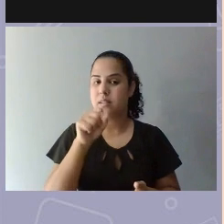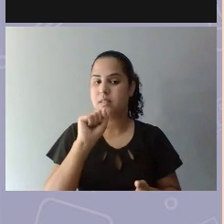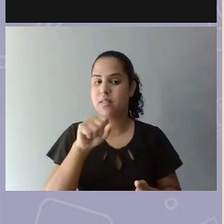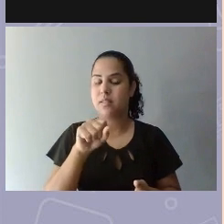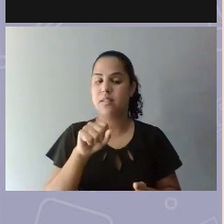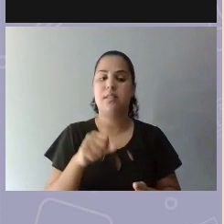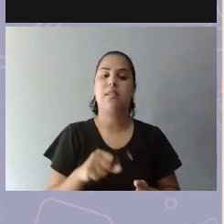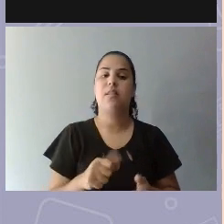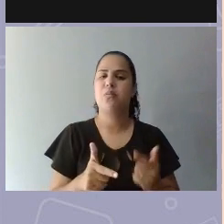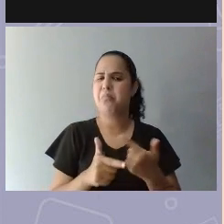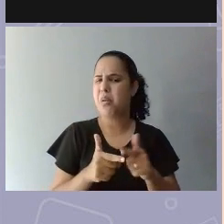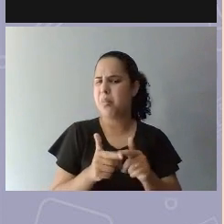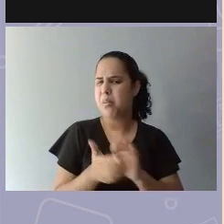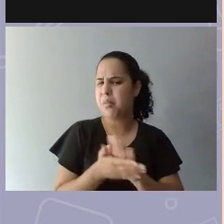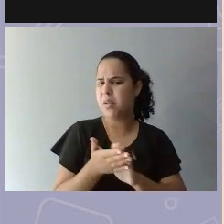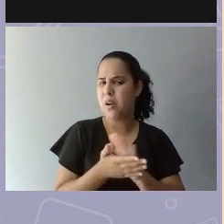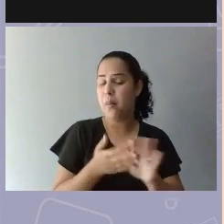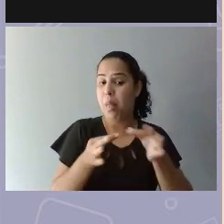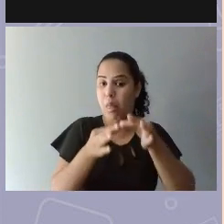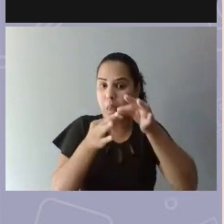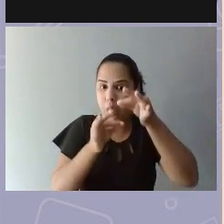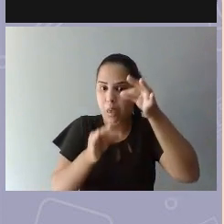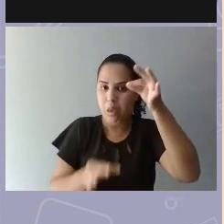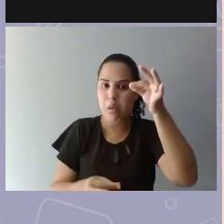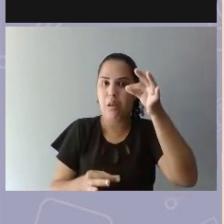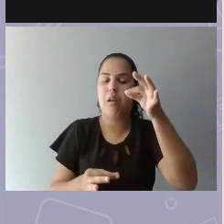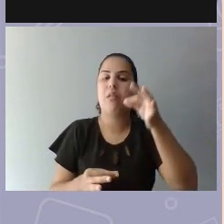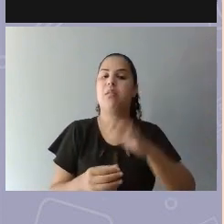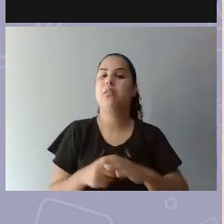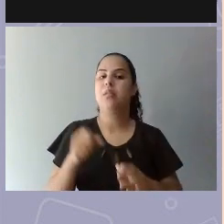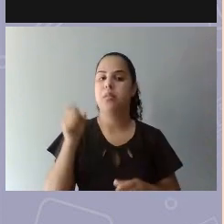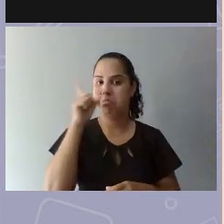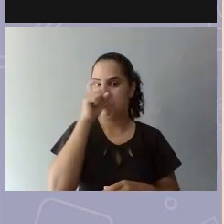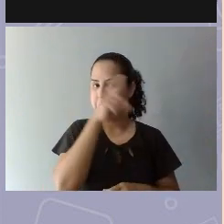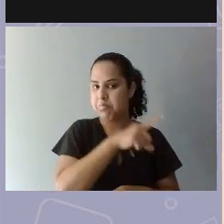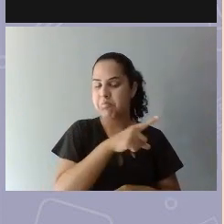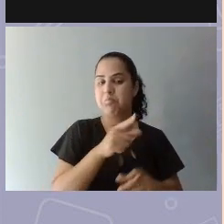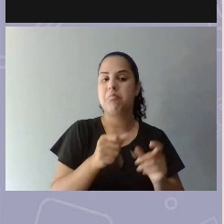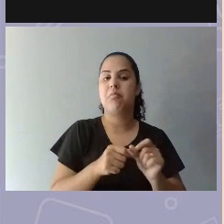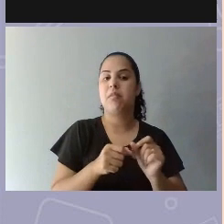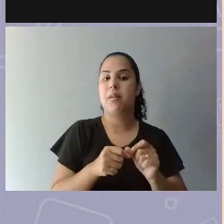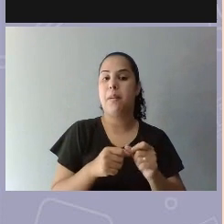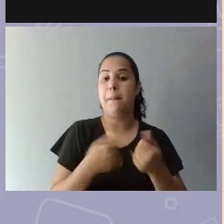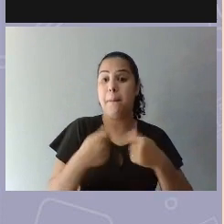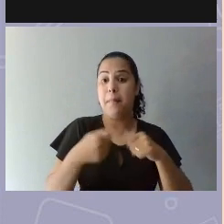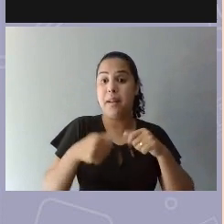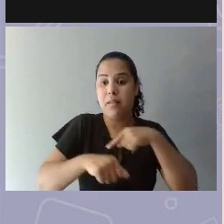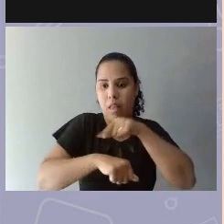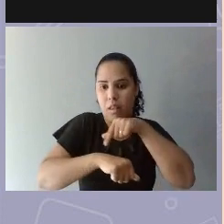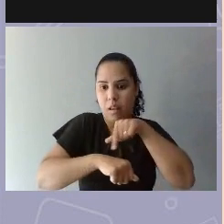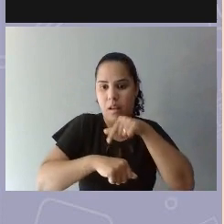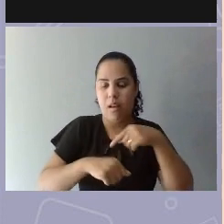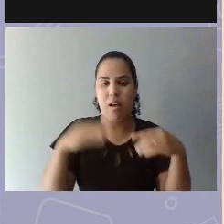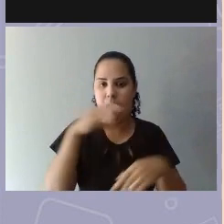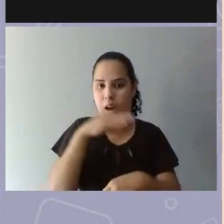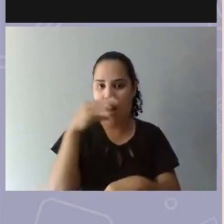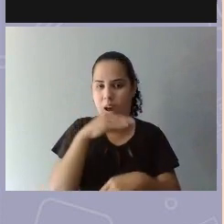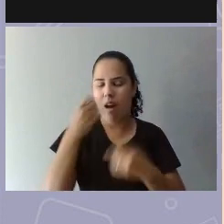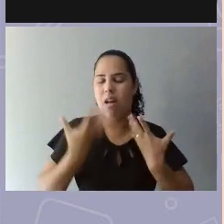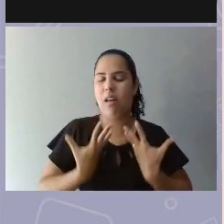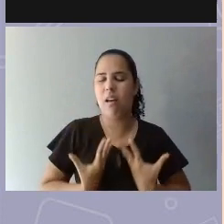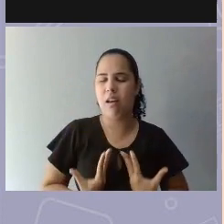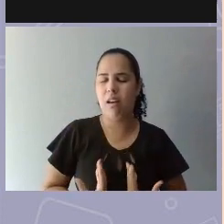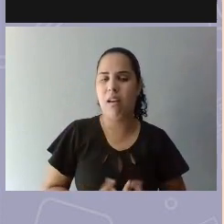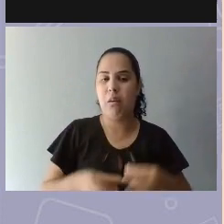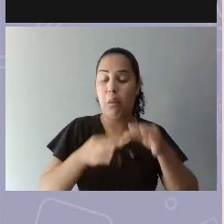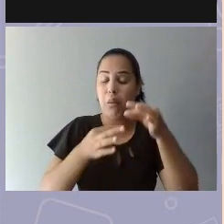porque foi um texto pequeno mas quando a gente se depara com um texto longo e aí a gente quer ganhar tempo na prova do Enem que já é uma prova cansativa longa por si